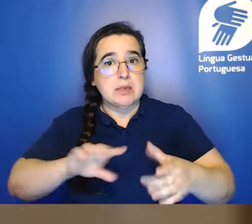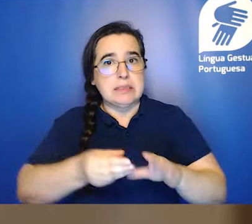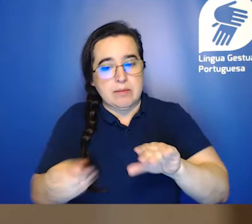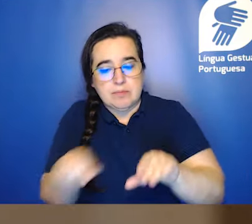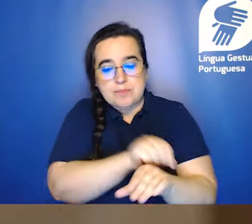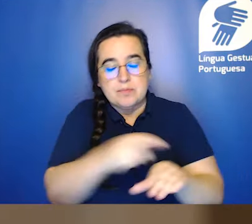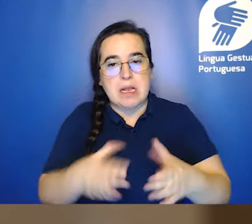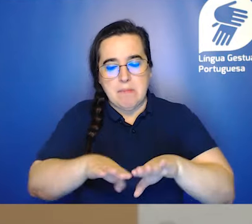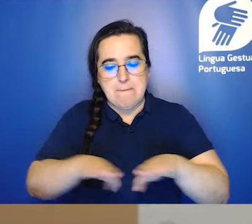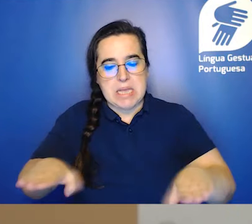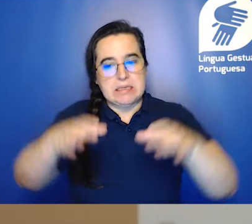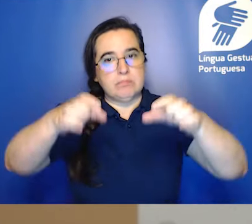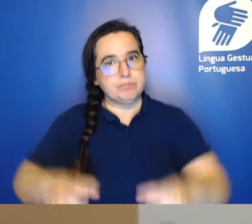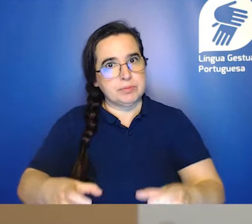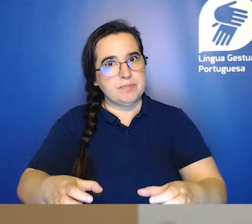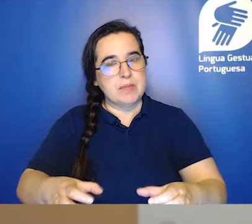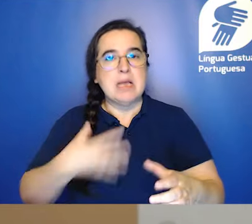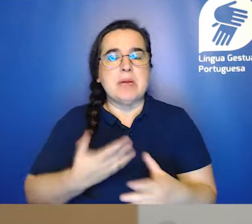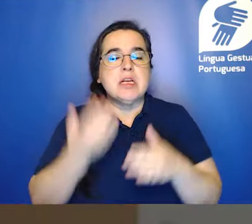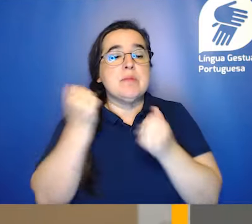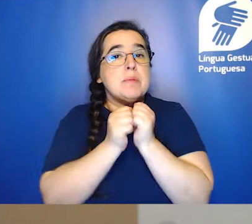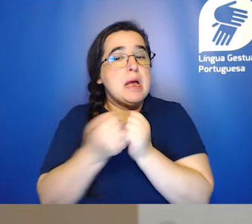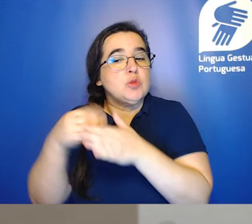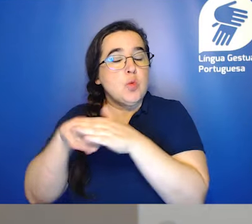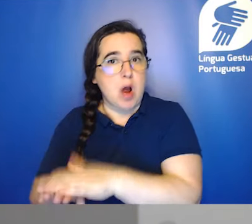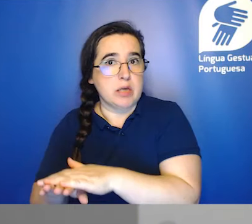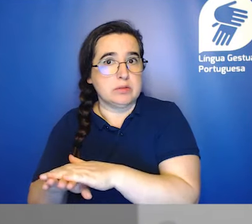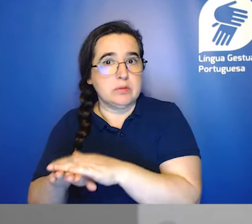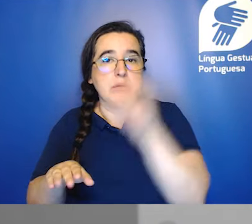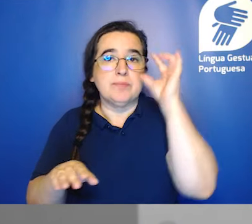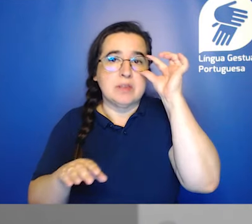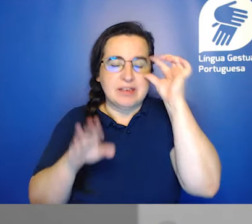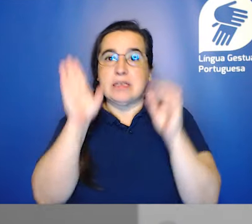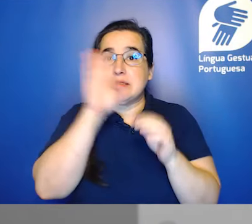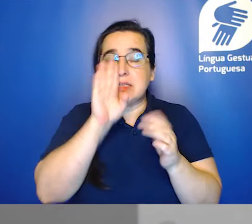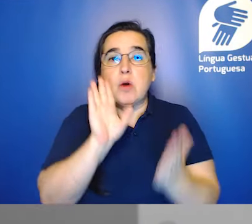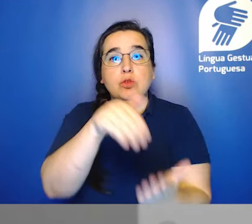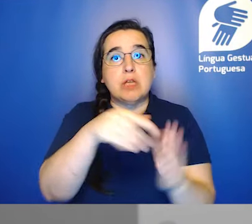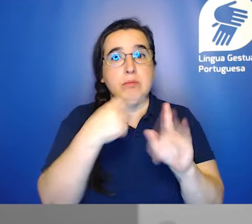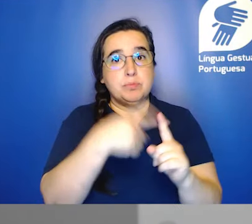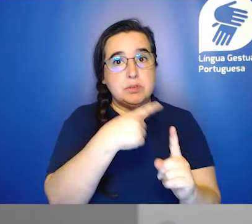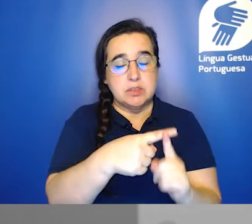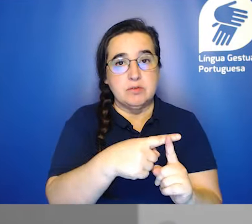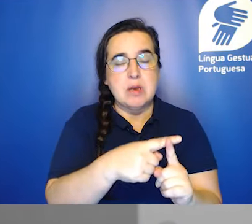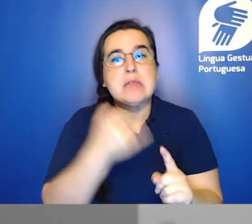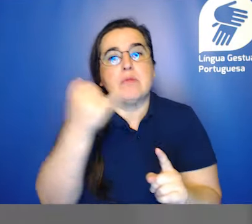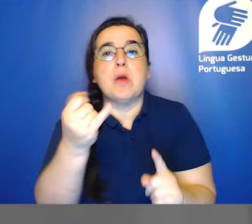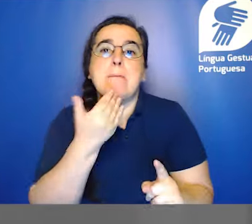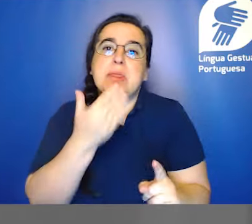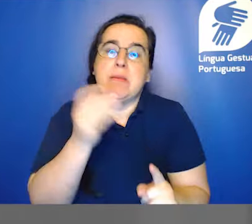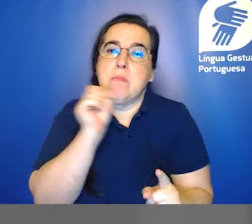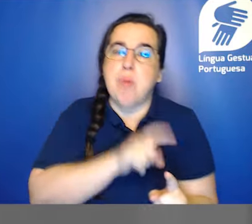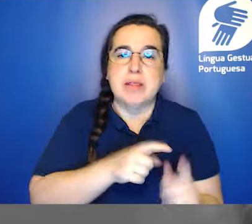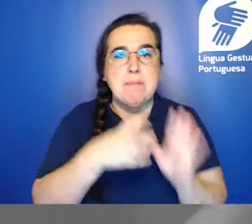Desembala a tira de teste e ponha-a numa superfície plana. Guarde a informação do rótulo da tira de teste. Se